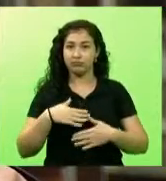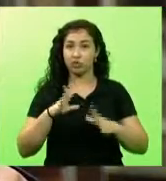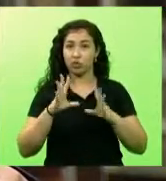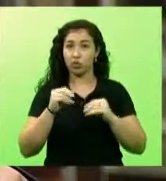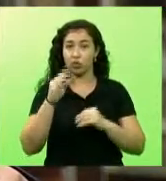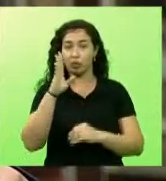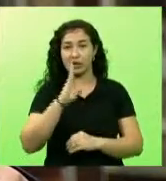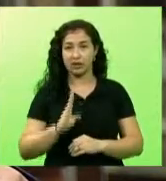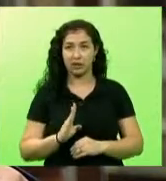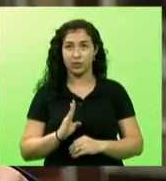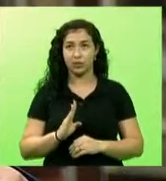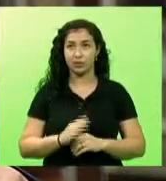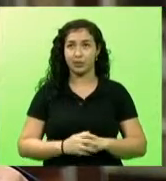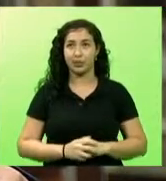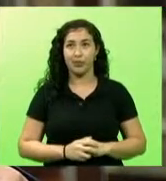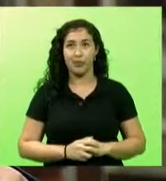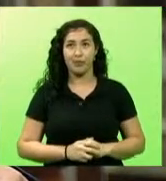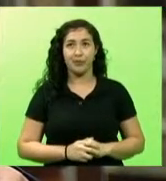Brasil,